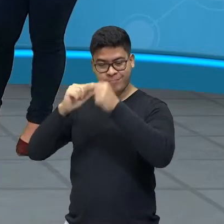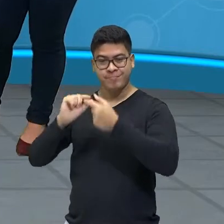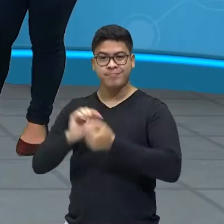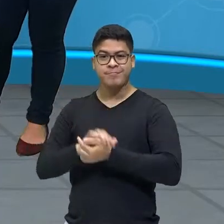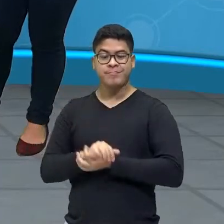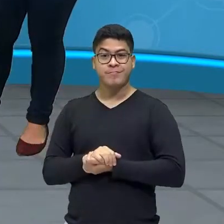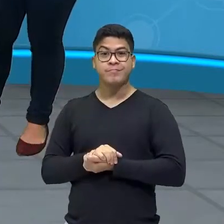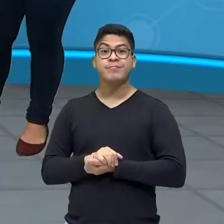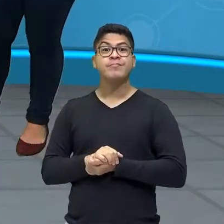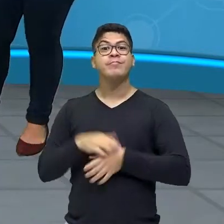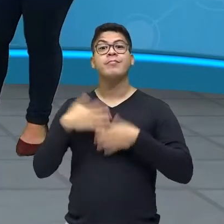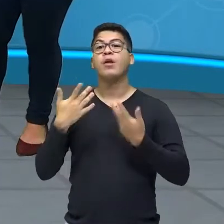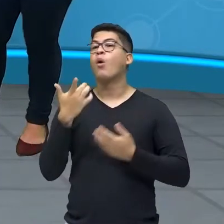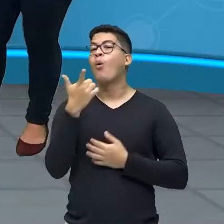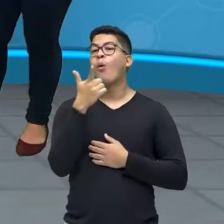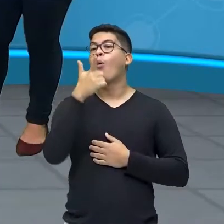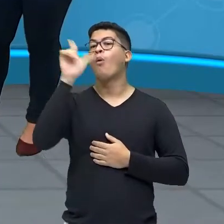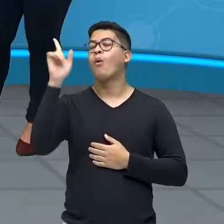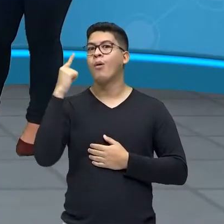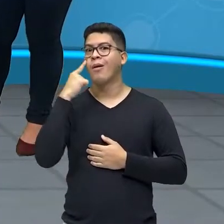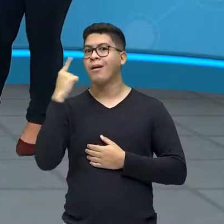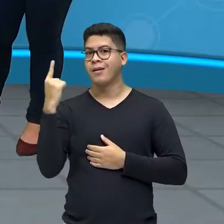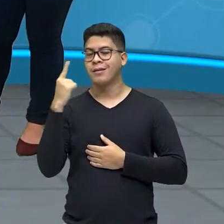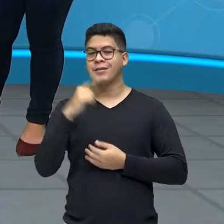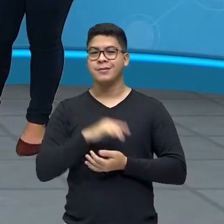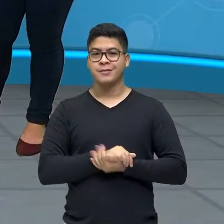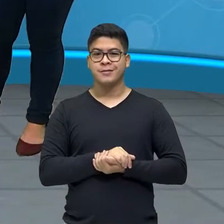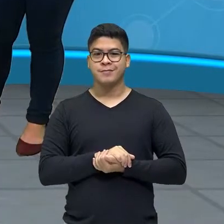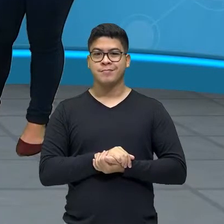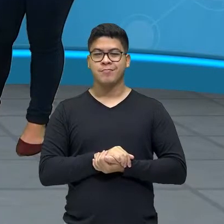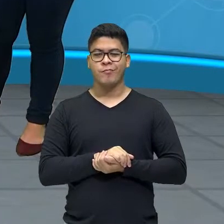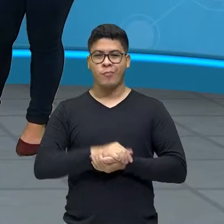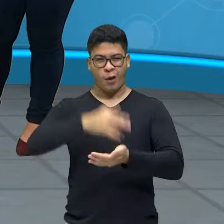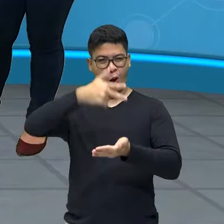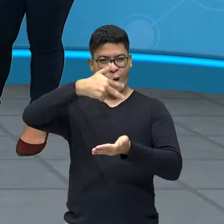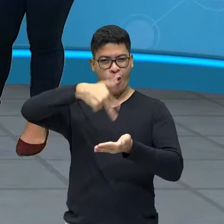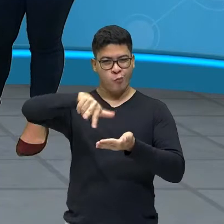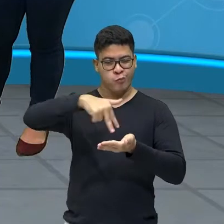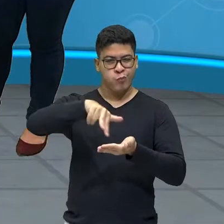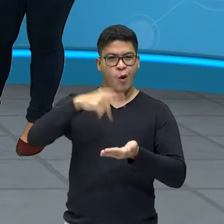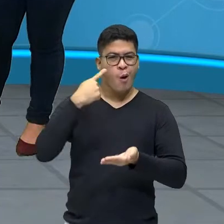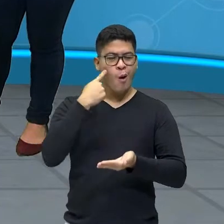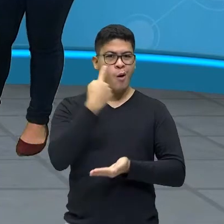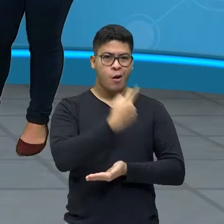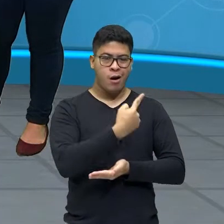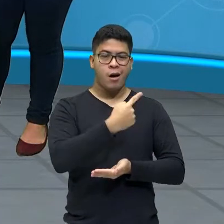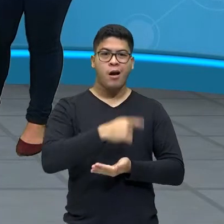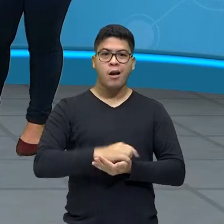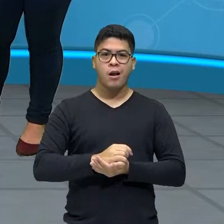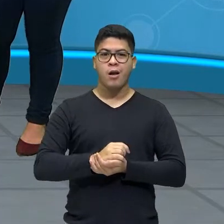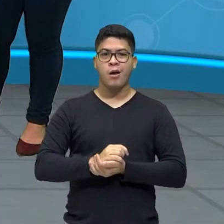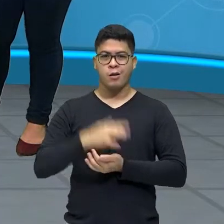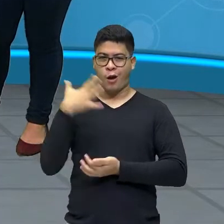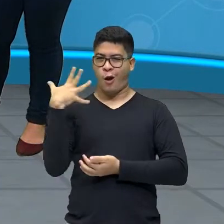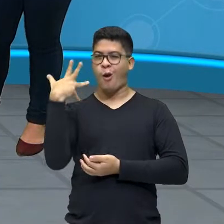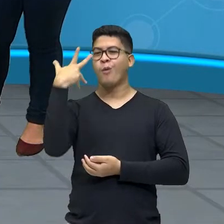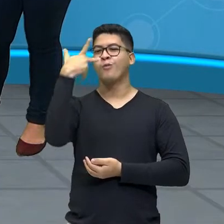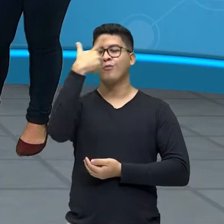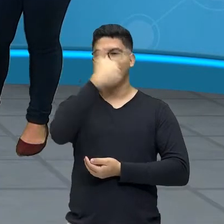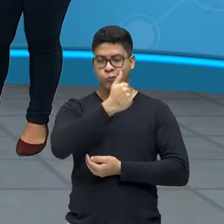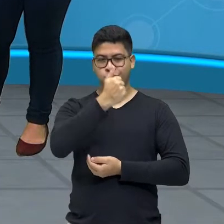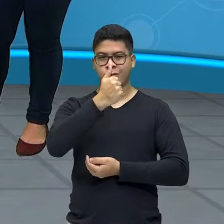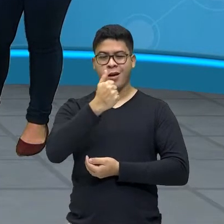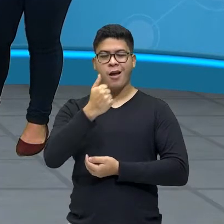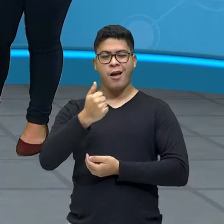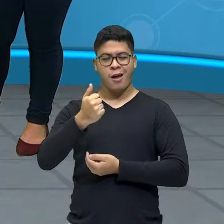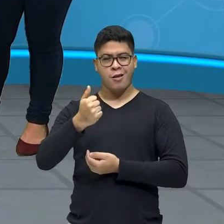depois nós temos quem? A Cunhamporanga, a moça bela do lugar, aquela